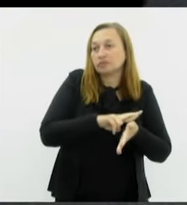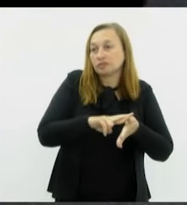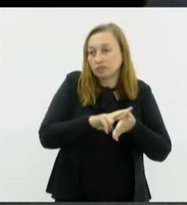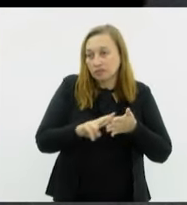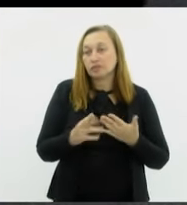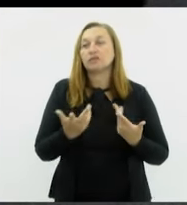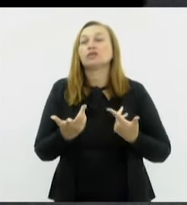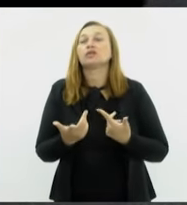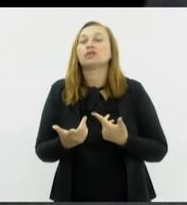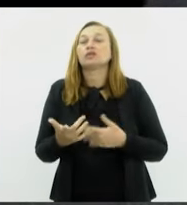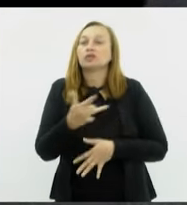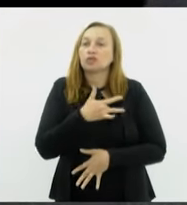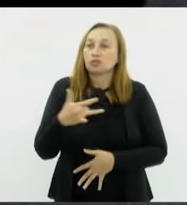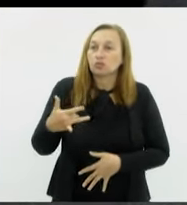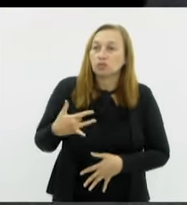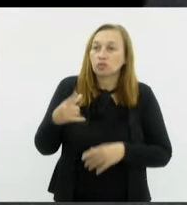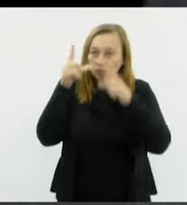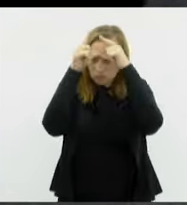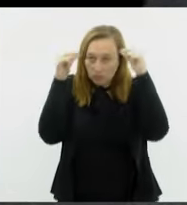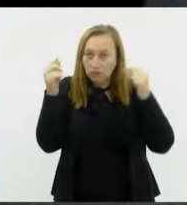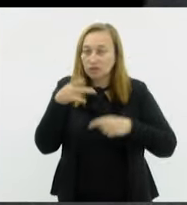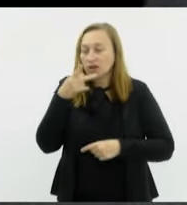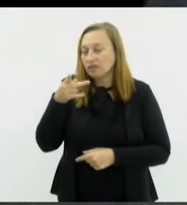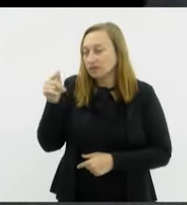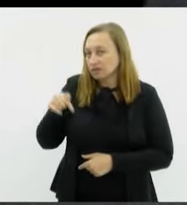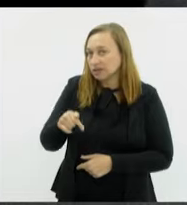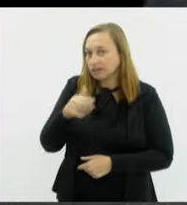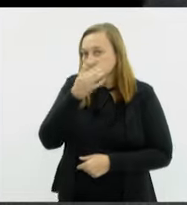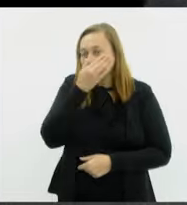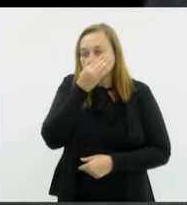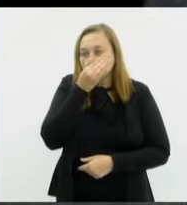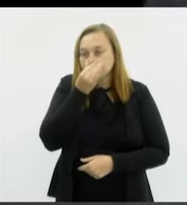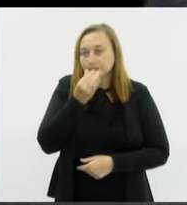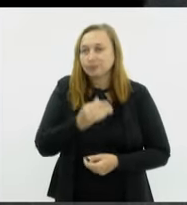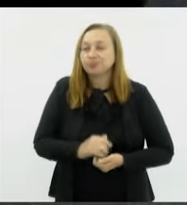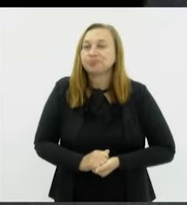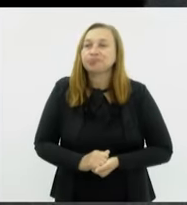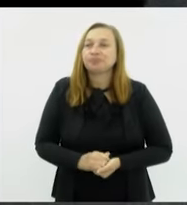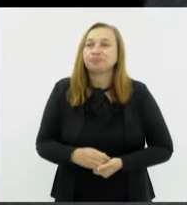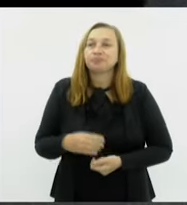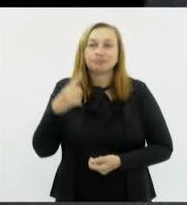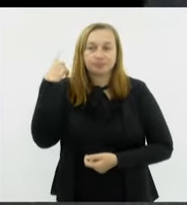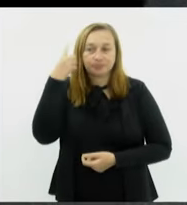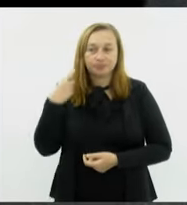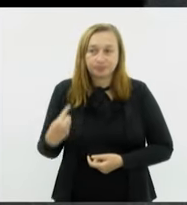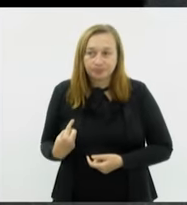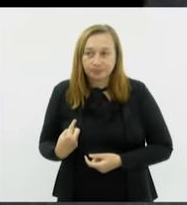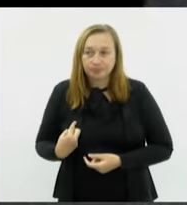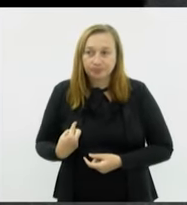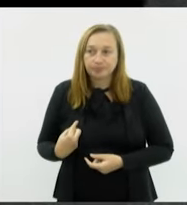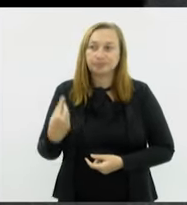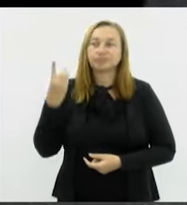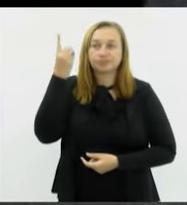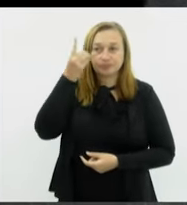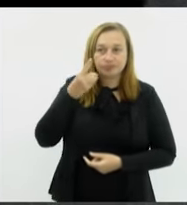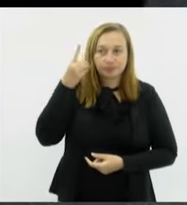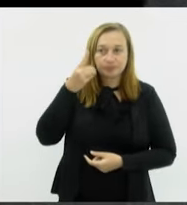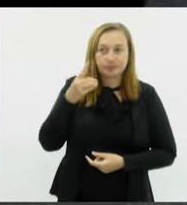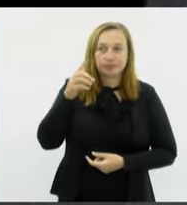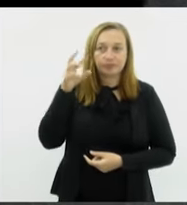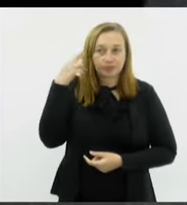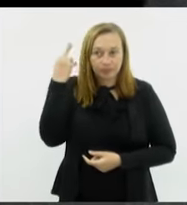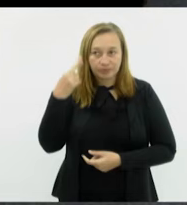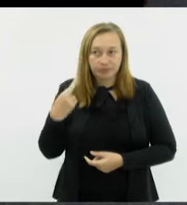as enfermeiras. Eu estava comentando aqui com a deputada Dani Balbi, também com a deputada Renata